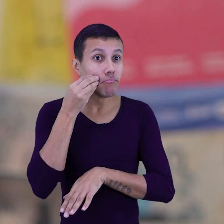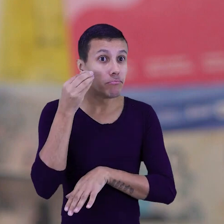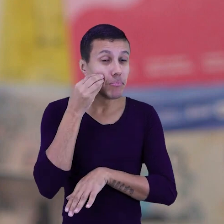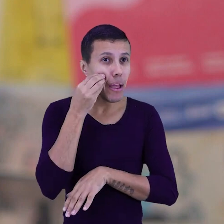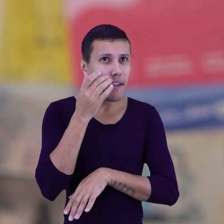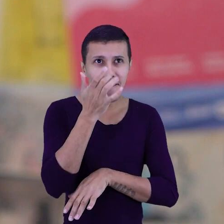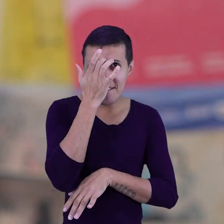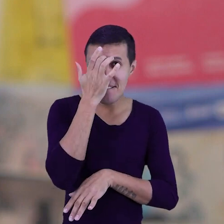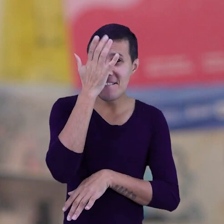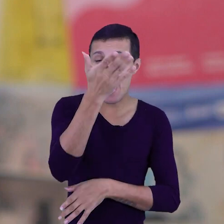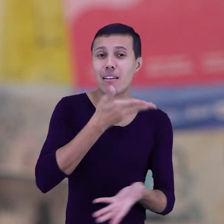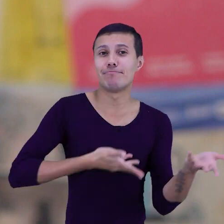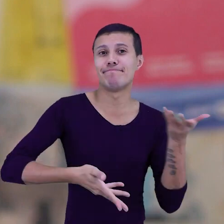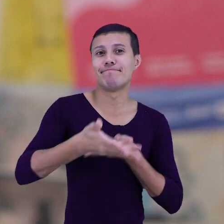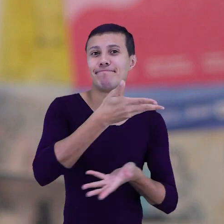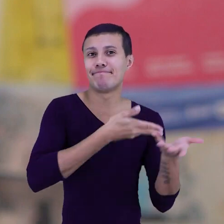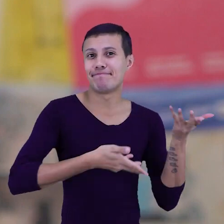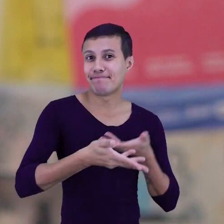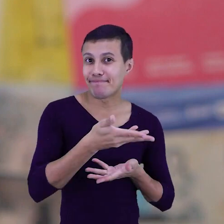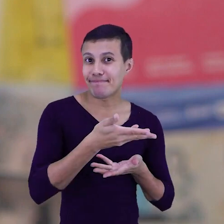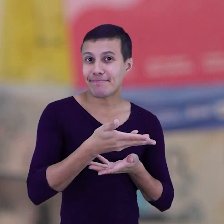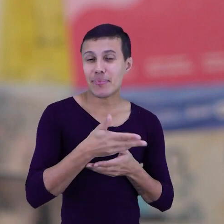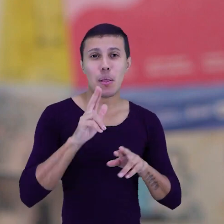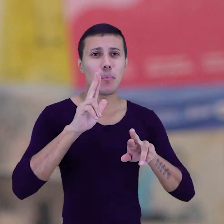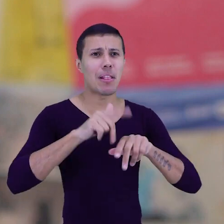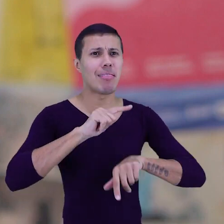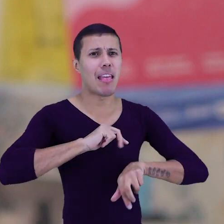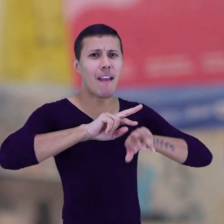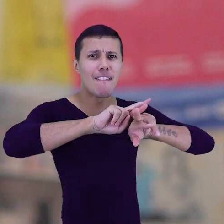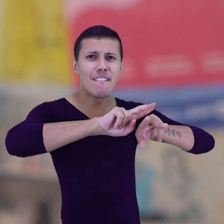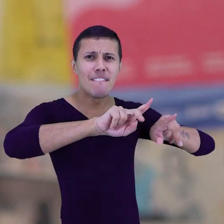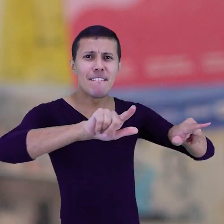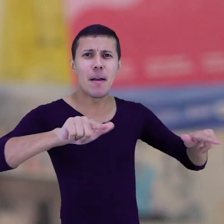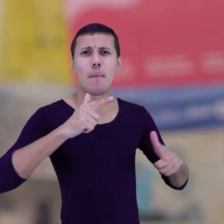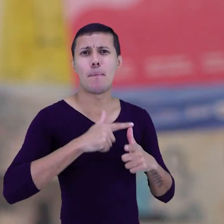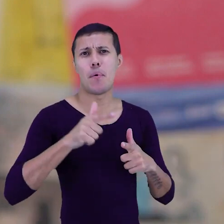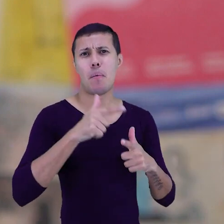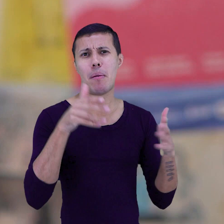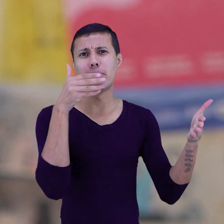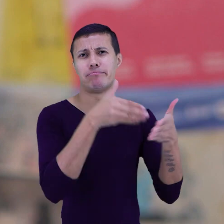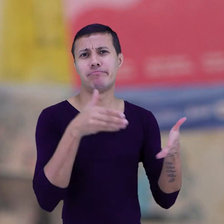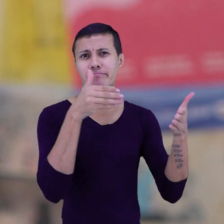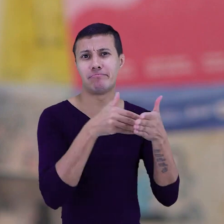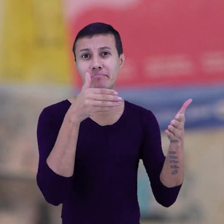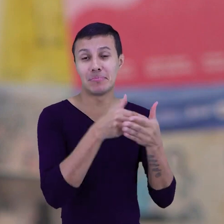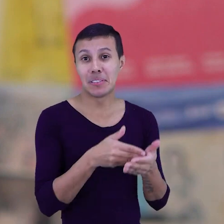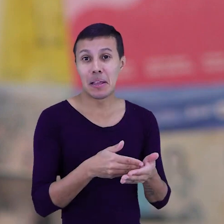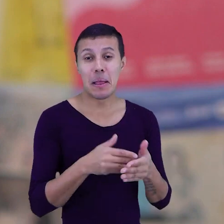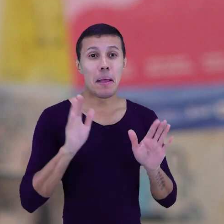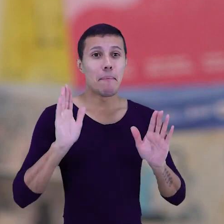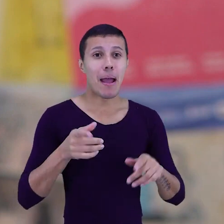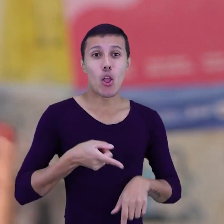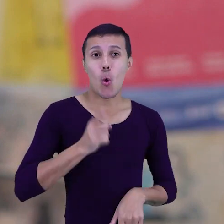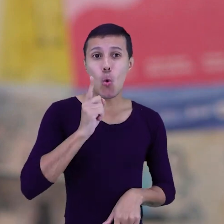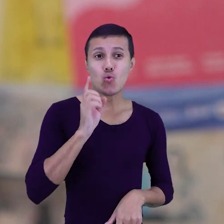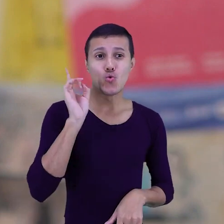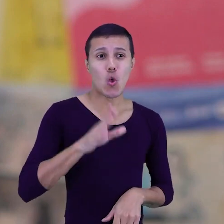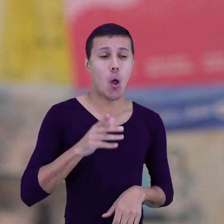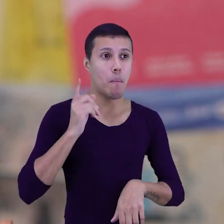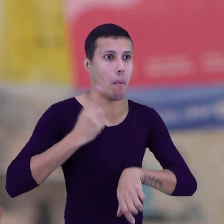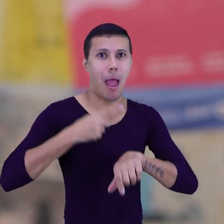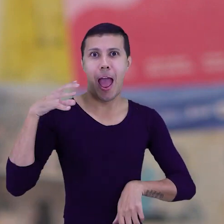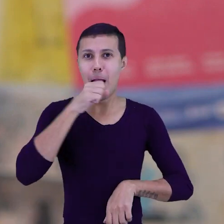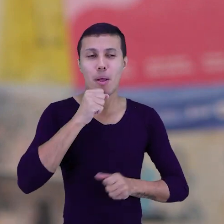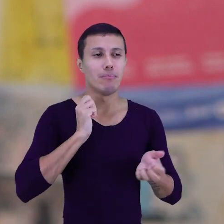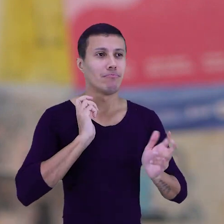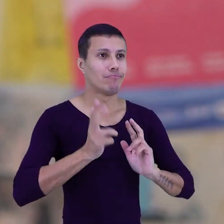dá mais facilmente, porque você tem vários obstáculos. E aí não vai ser em uma